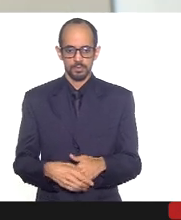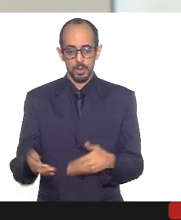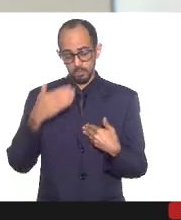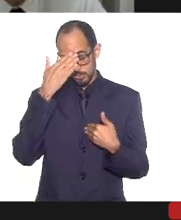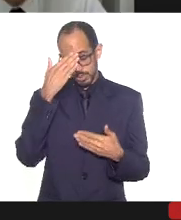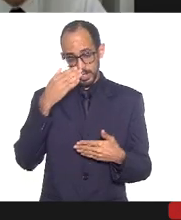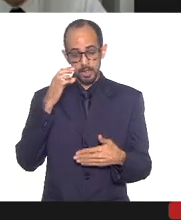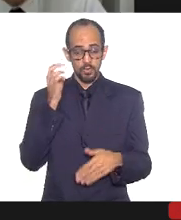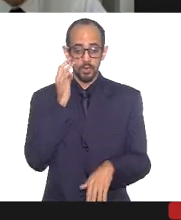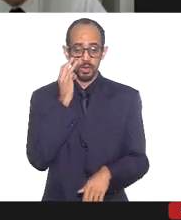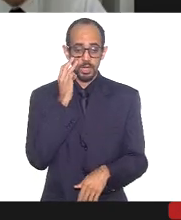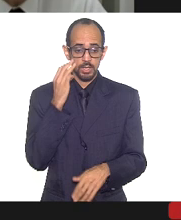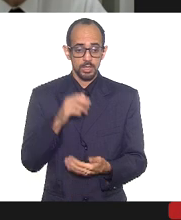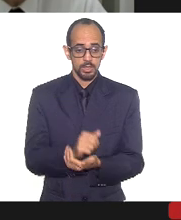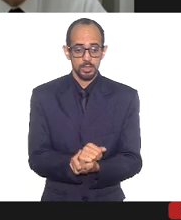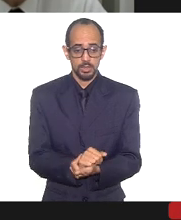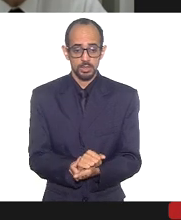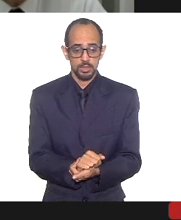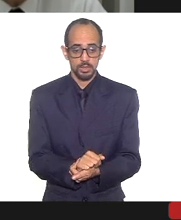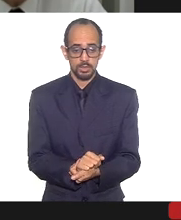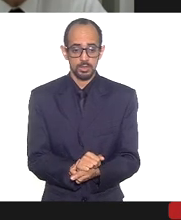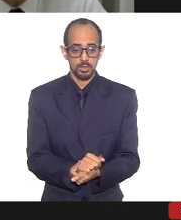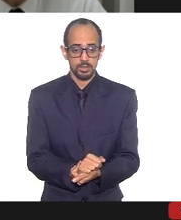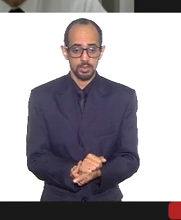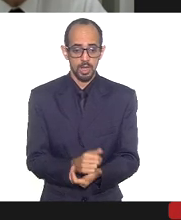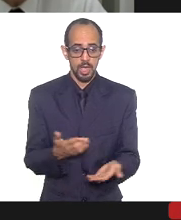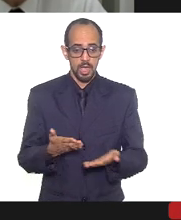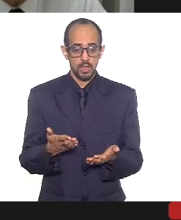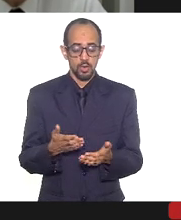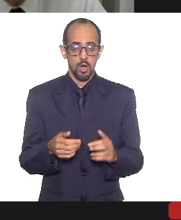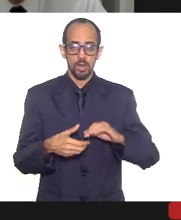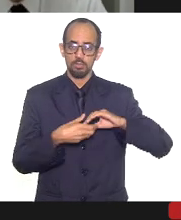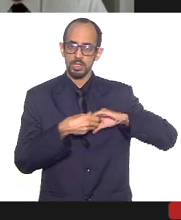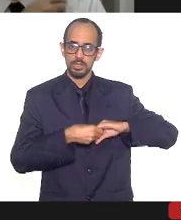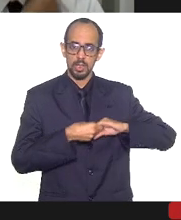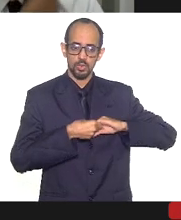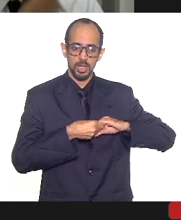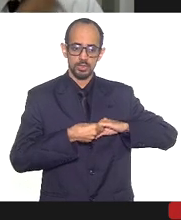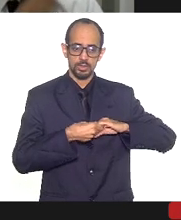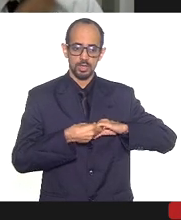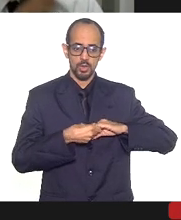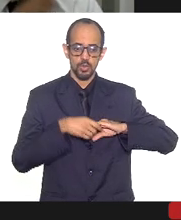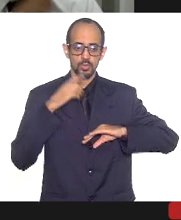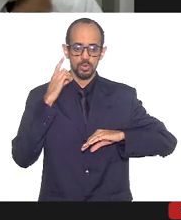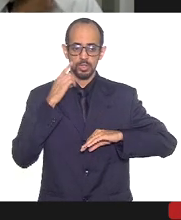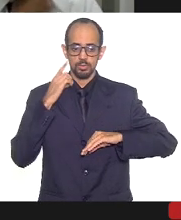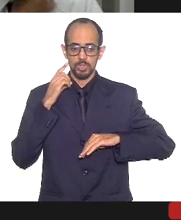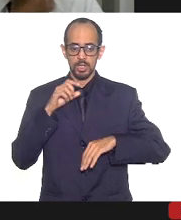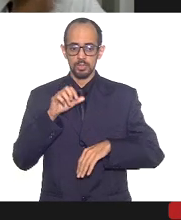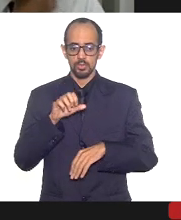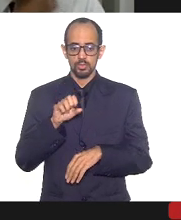Valdec. Passo a palavra agora, queria fazer uma rápida saudação também, o deputado Sérgio Fernandes.